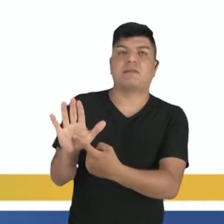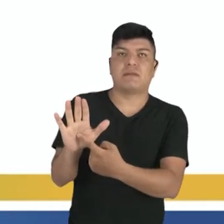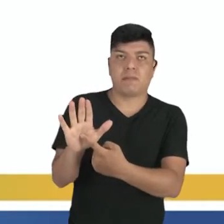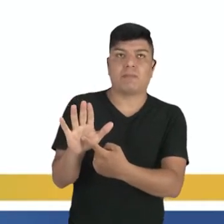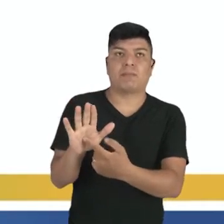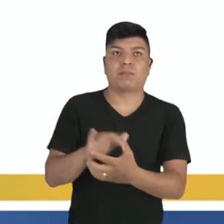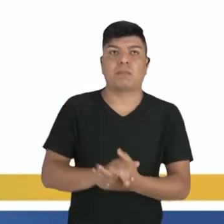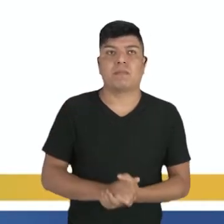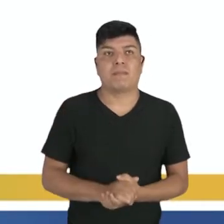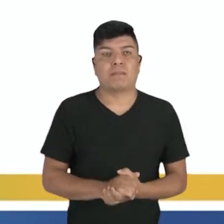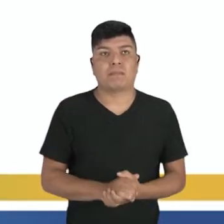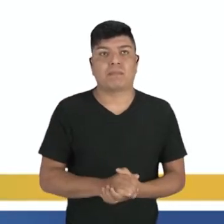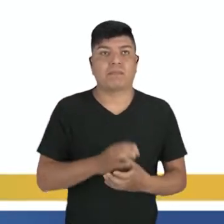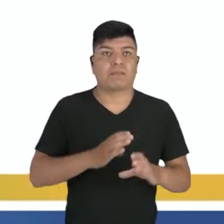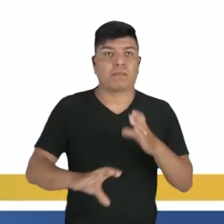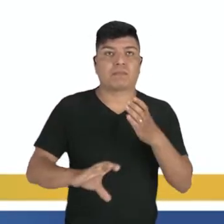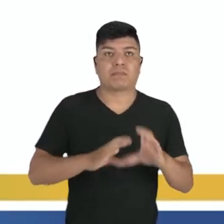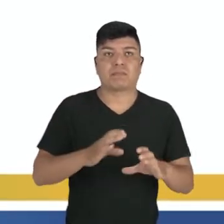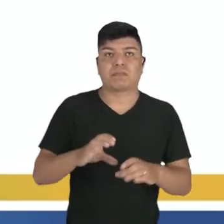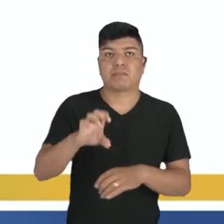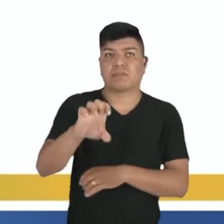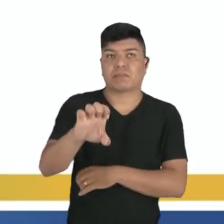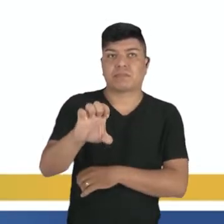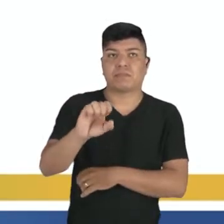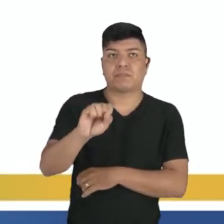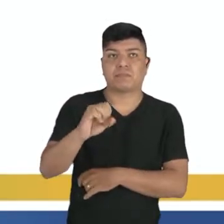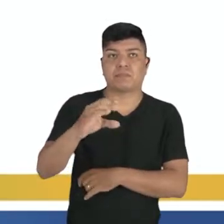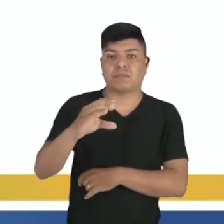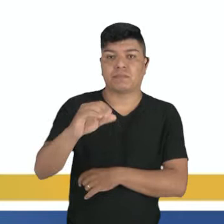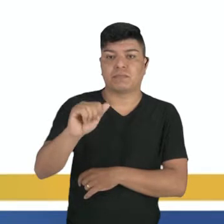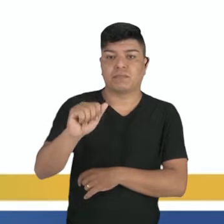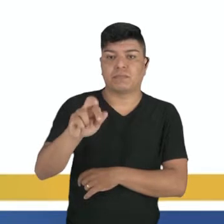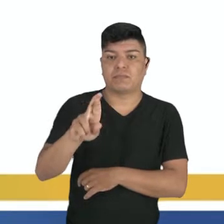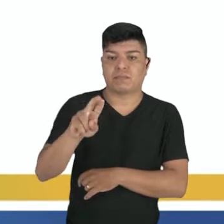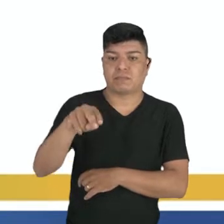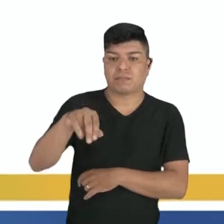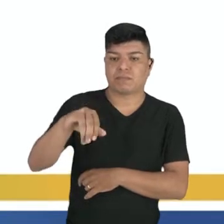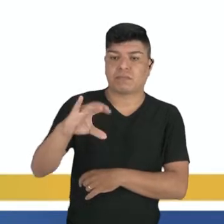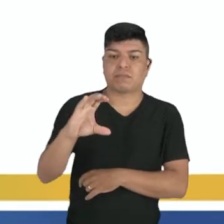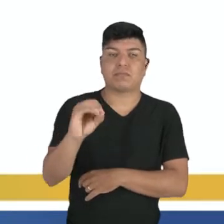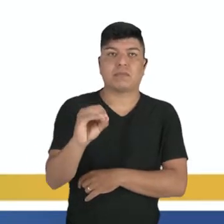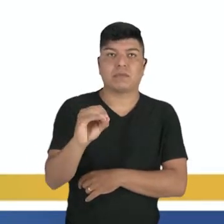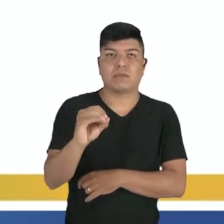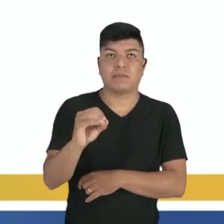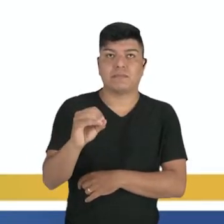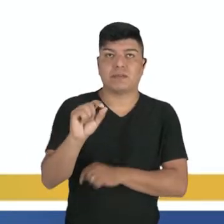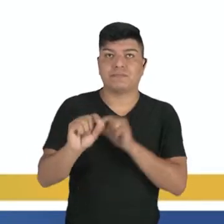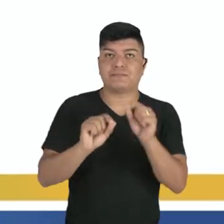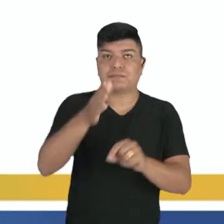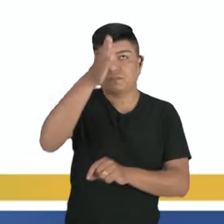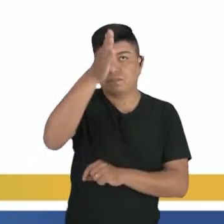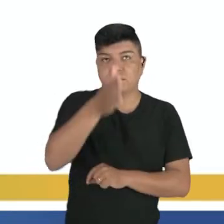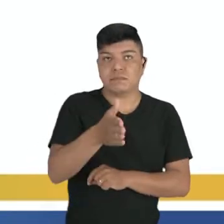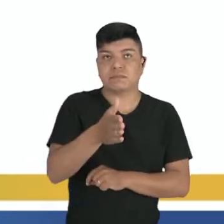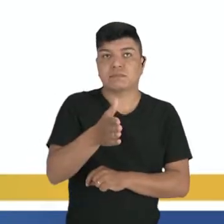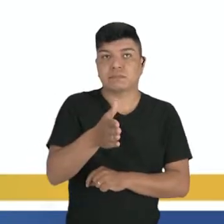tá? E a cantiga de escárnio, também satírica, crítica indireta, uma linguagem